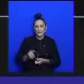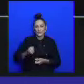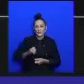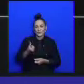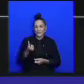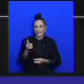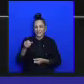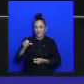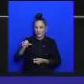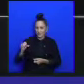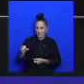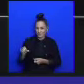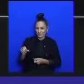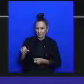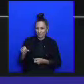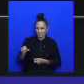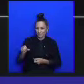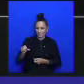69.